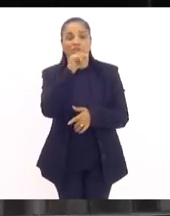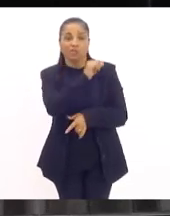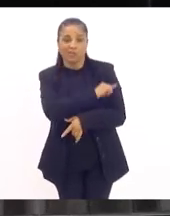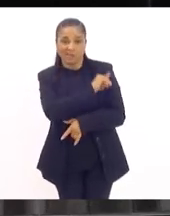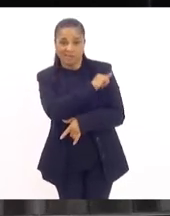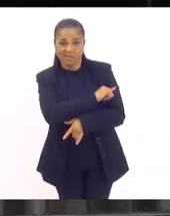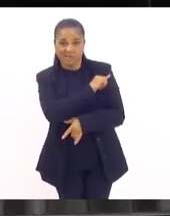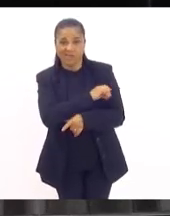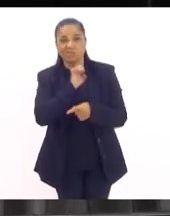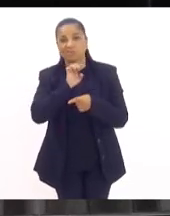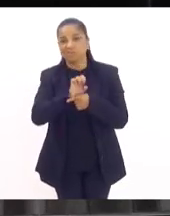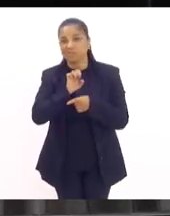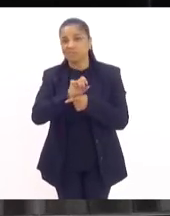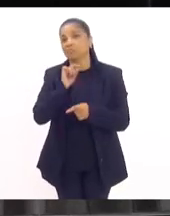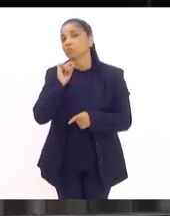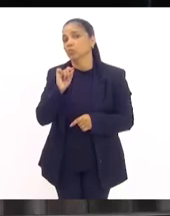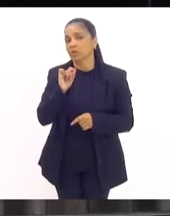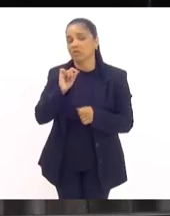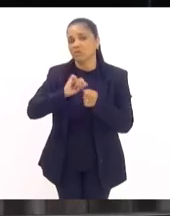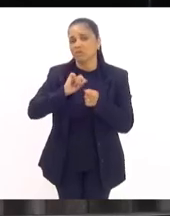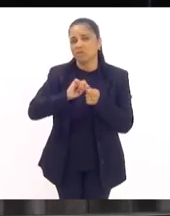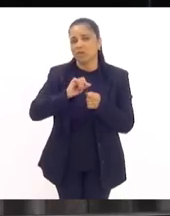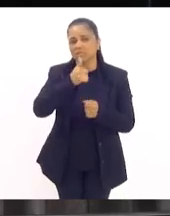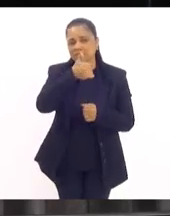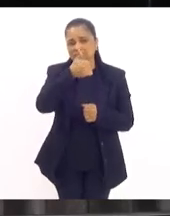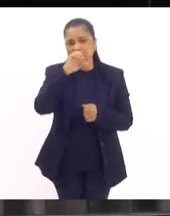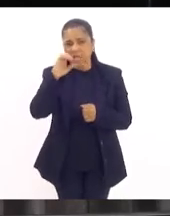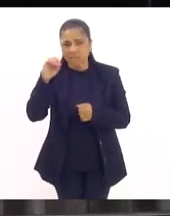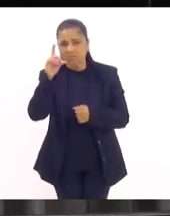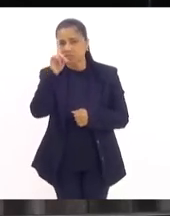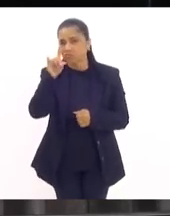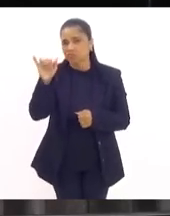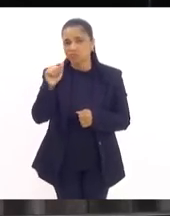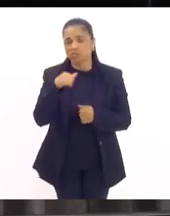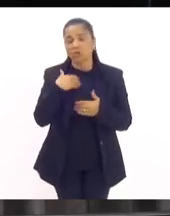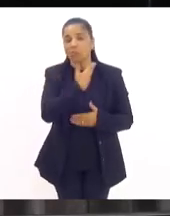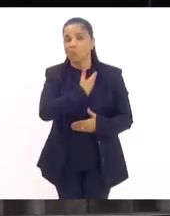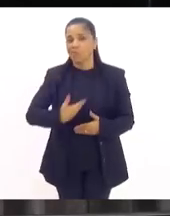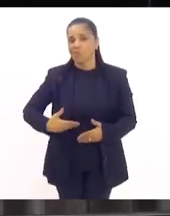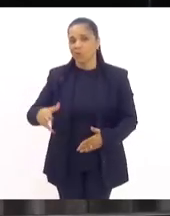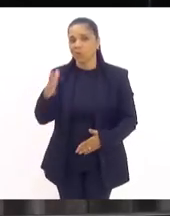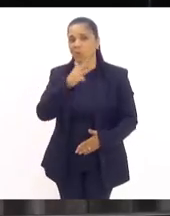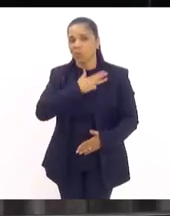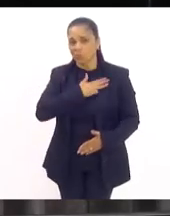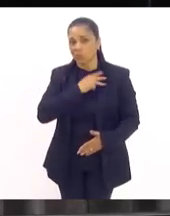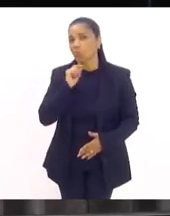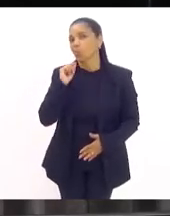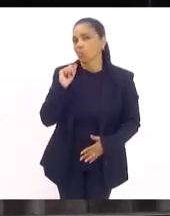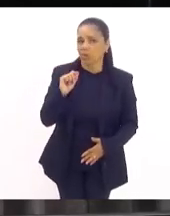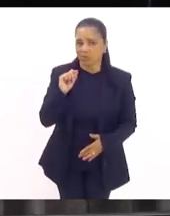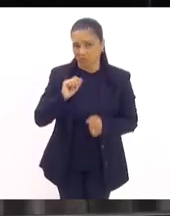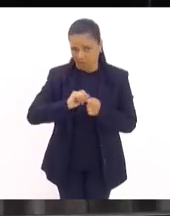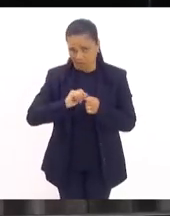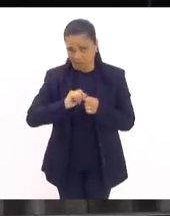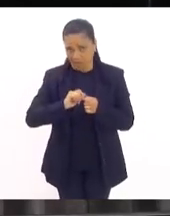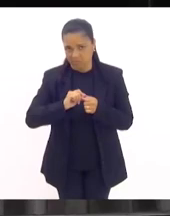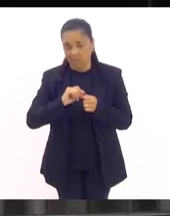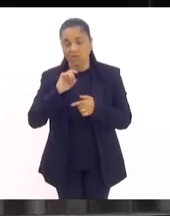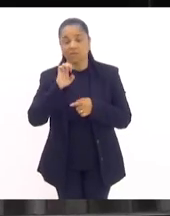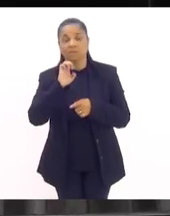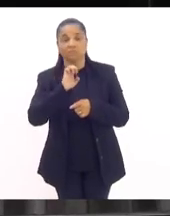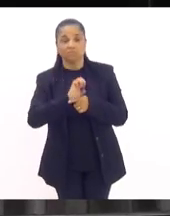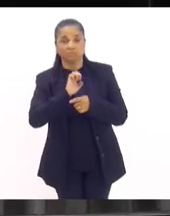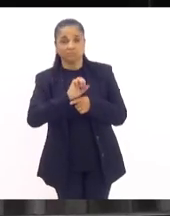Estado, o que, que foi feito em 100 dias no governo Lula. Então, para o Rio de Janeiro, os 100 primeiros dias